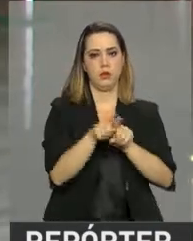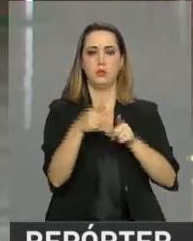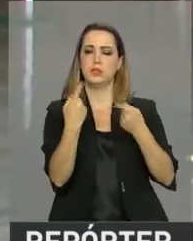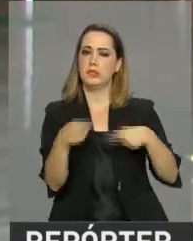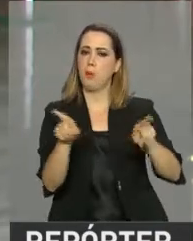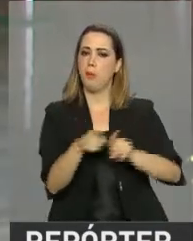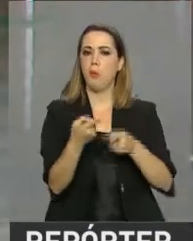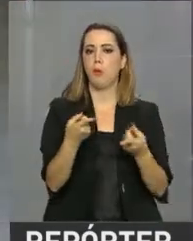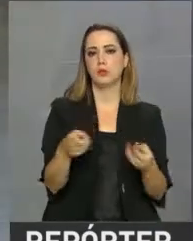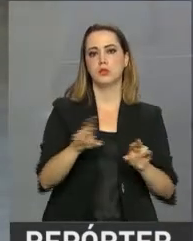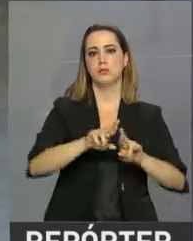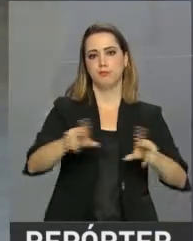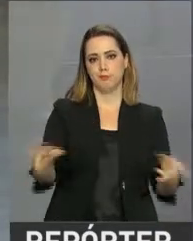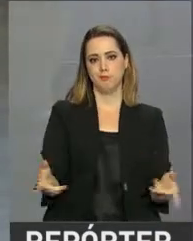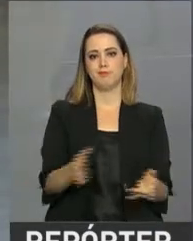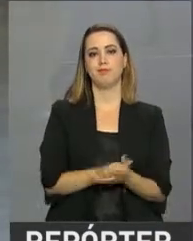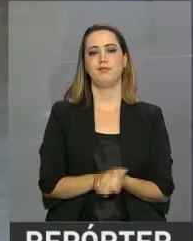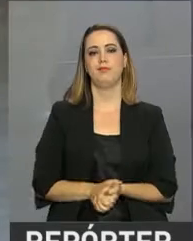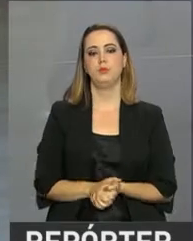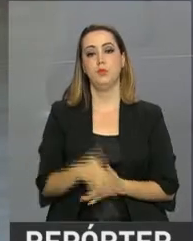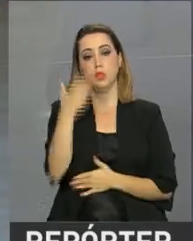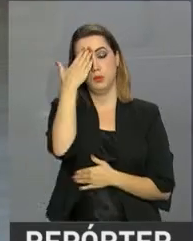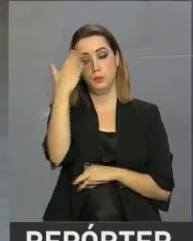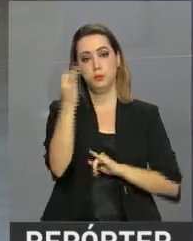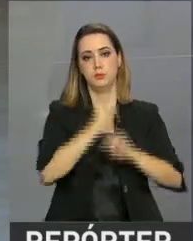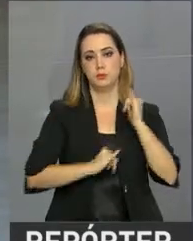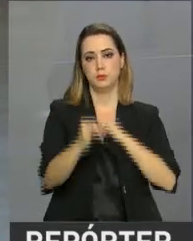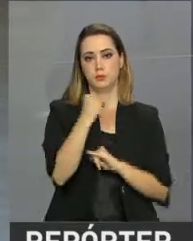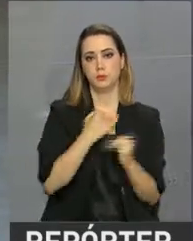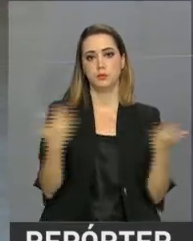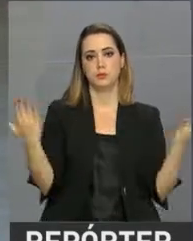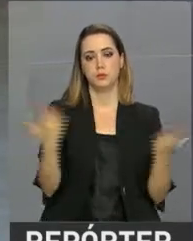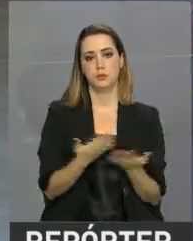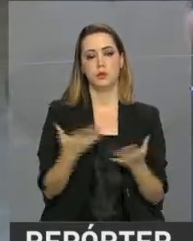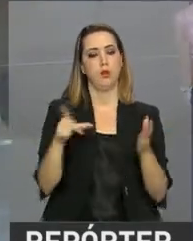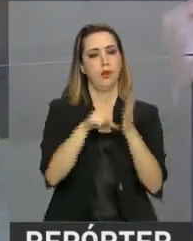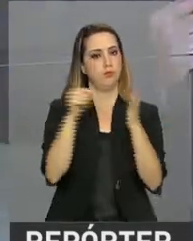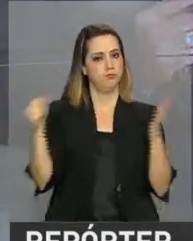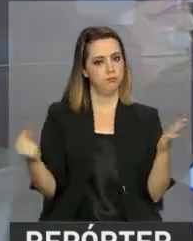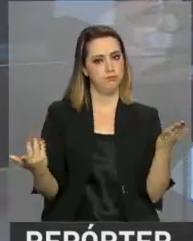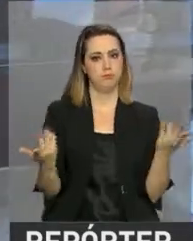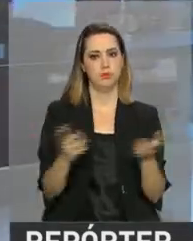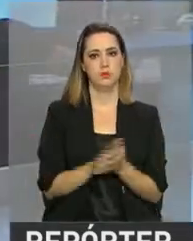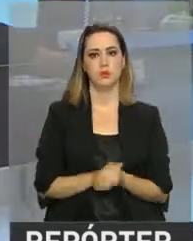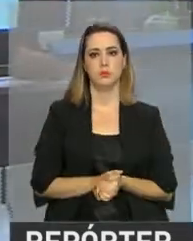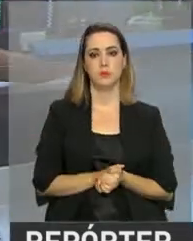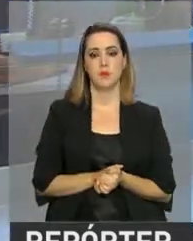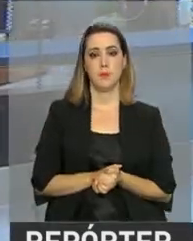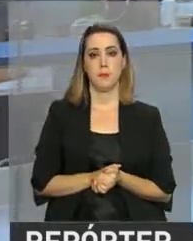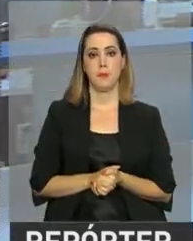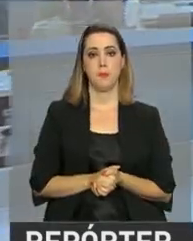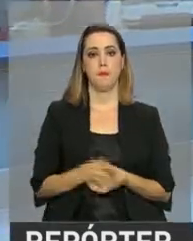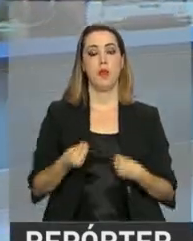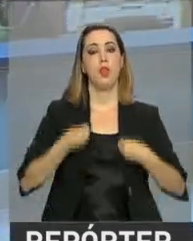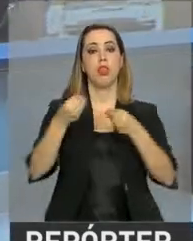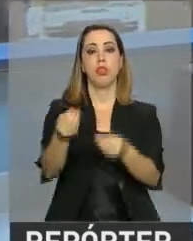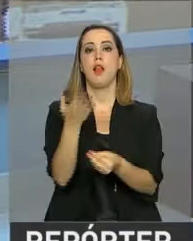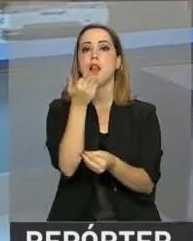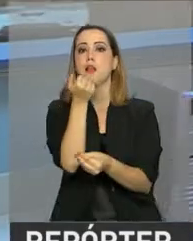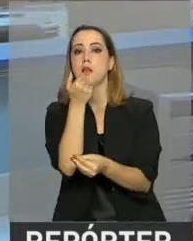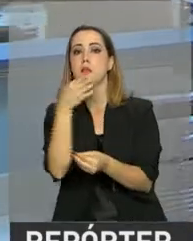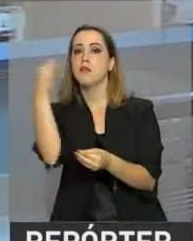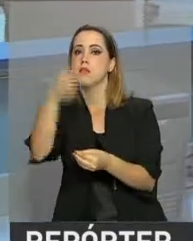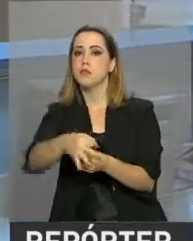eu voto com você no estúdio jaime paulo obrigado pelas informações ao vivo direto do palácio do planalto é garantir alimentação de qualidade